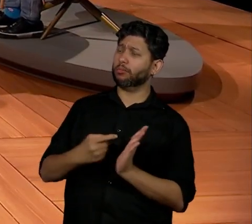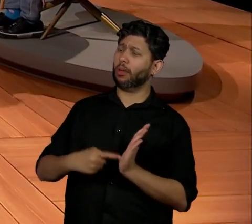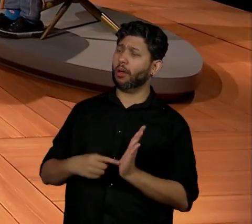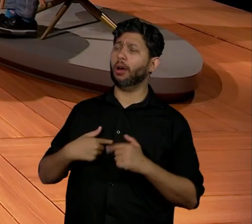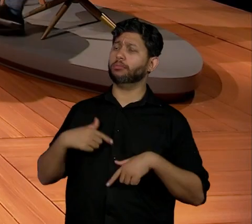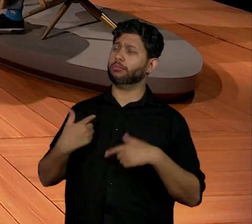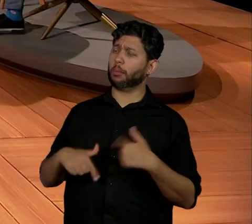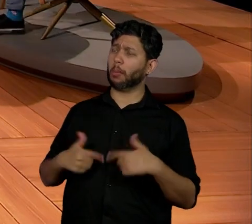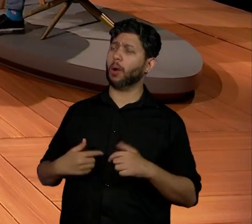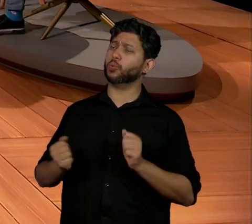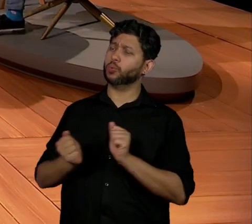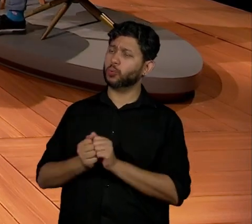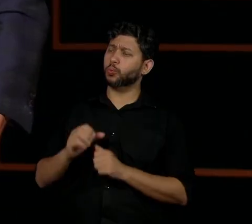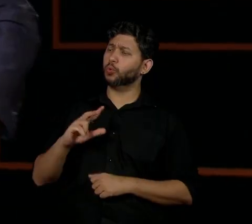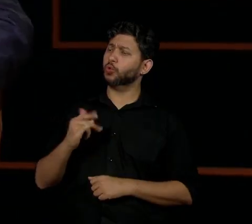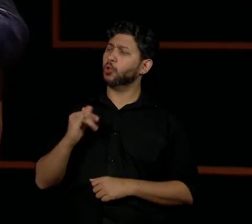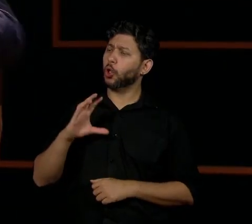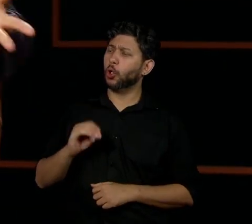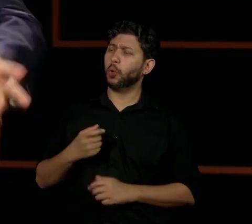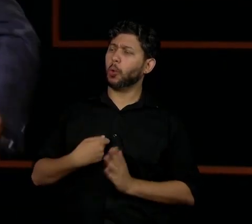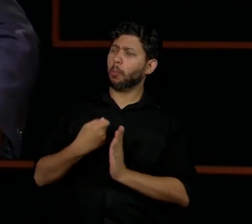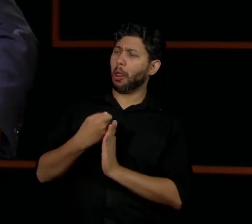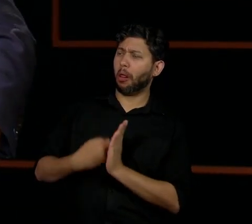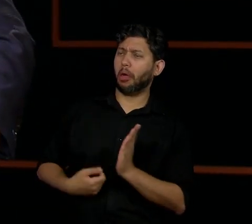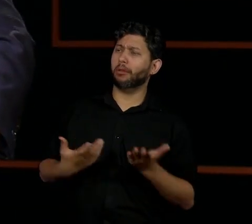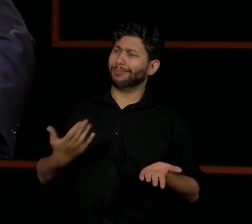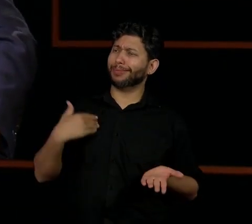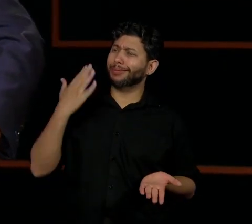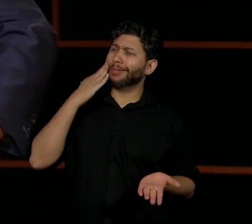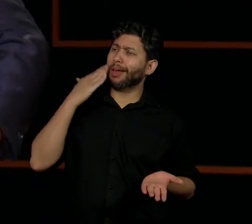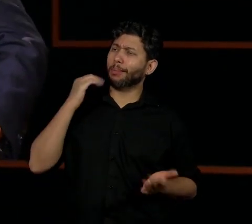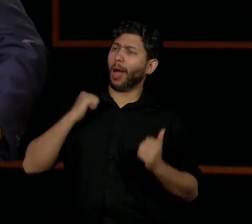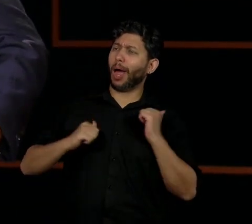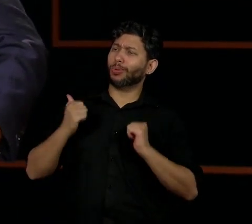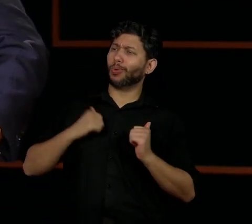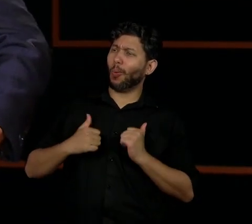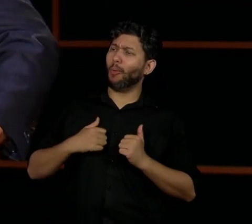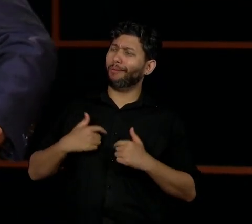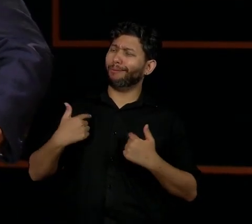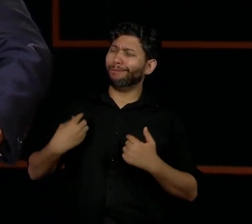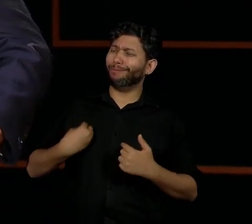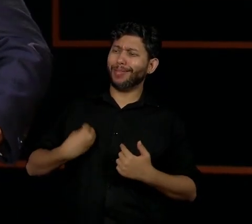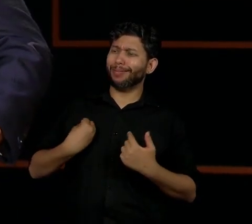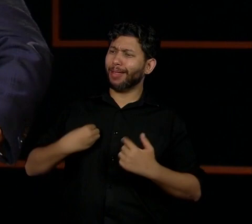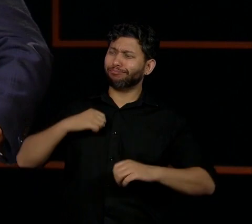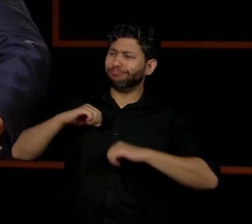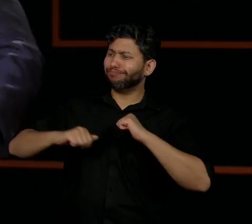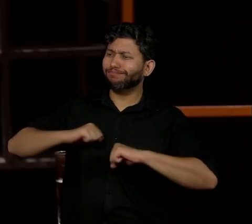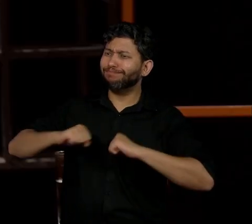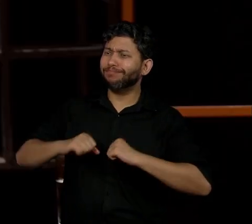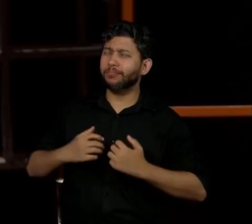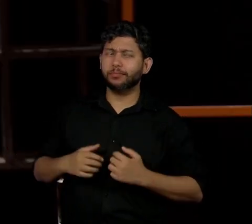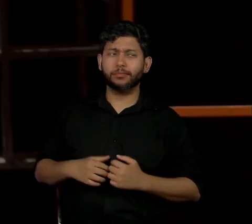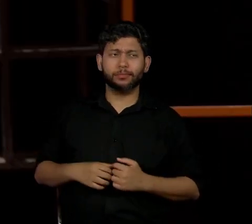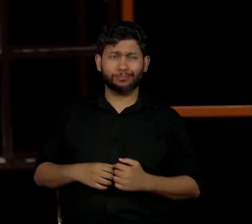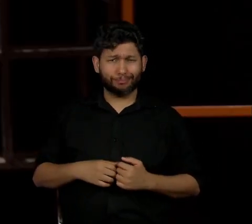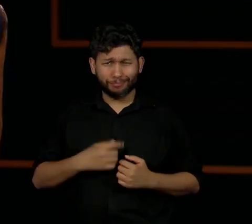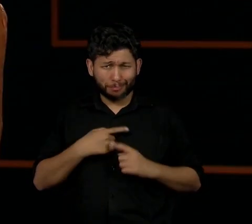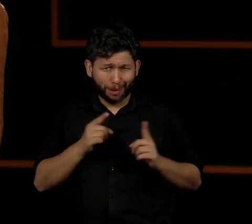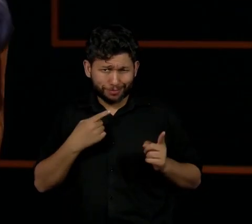Escrevendo para o Chico, aquela vida agitada que vocês conhecem de ator, nada. Mas você não conseguia chegar no